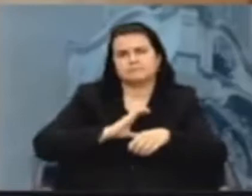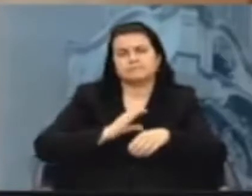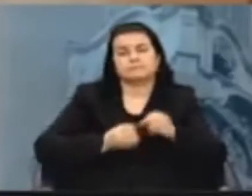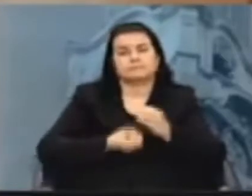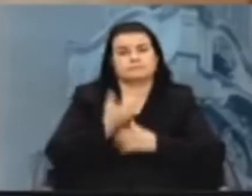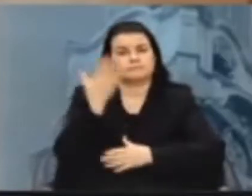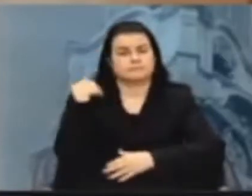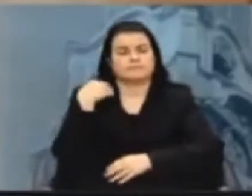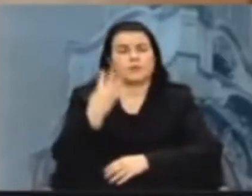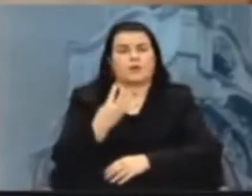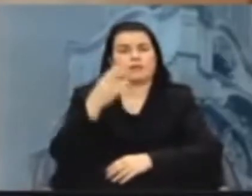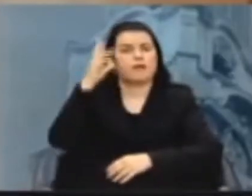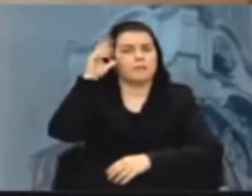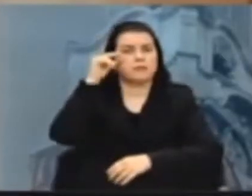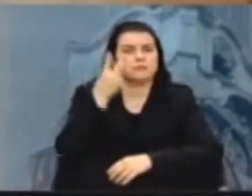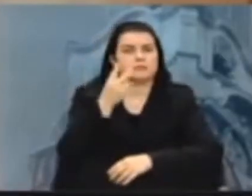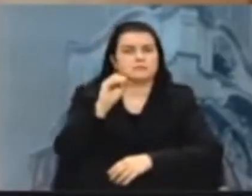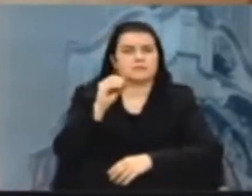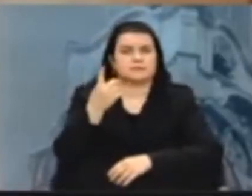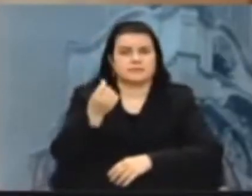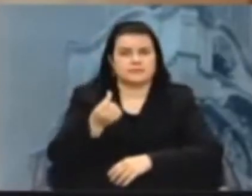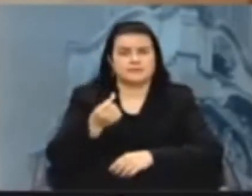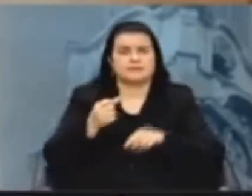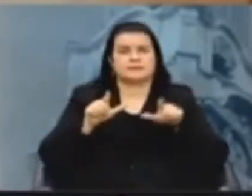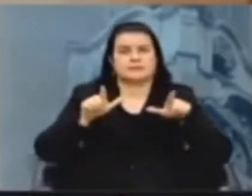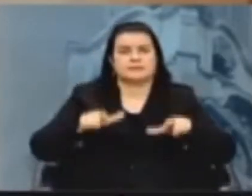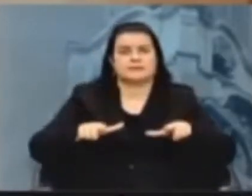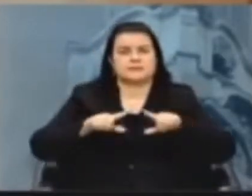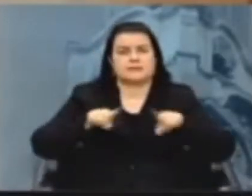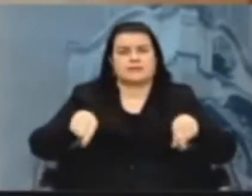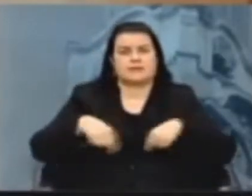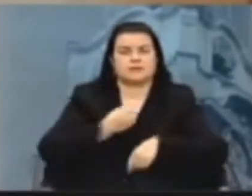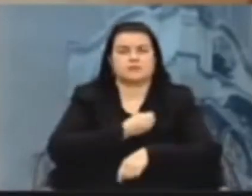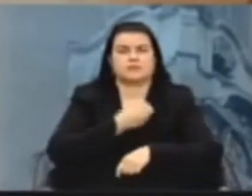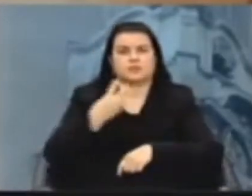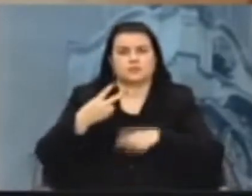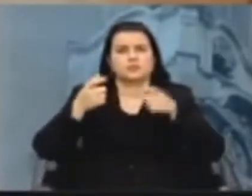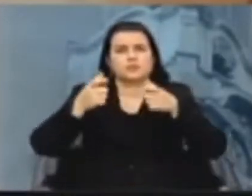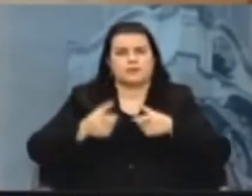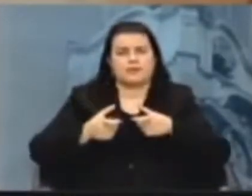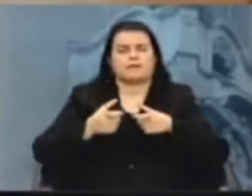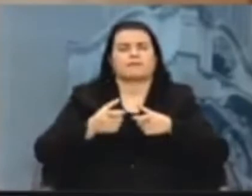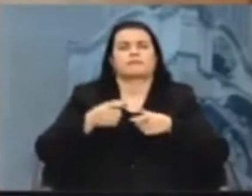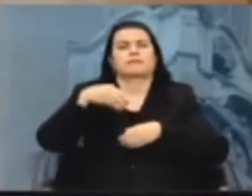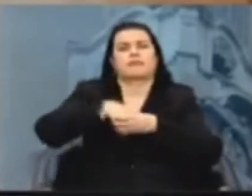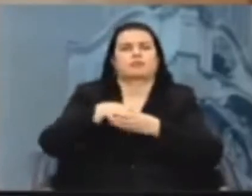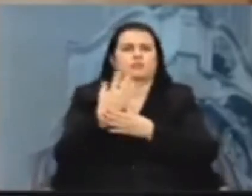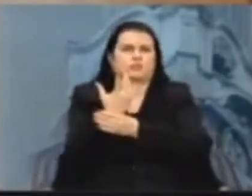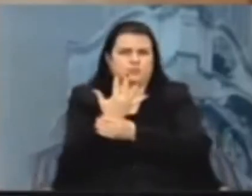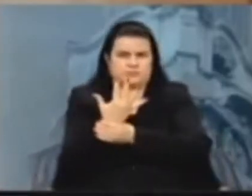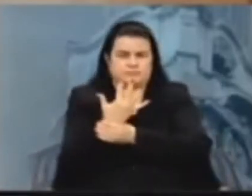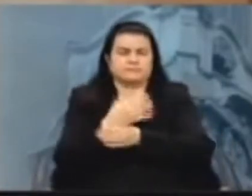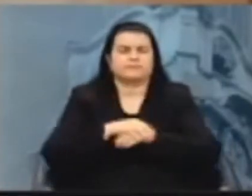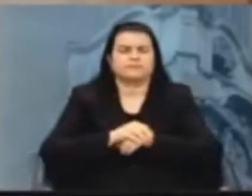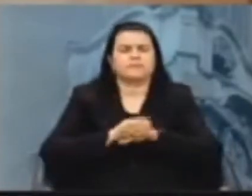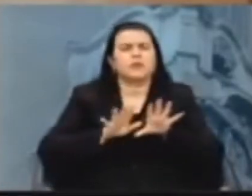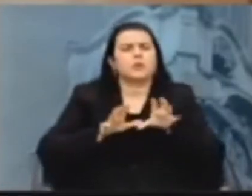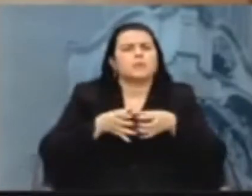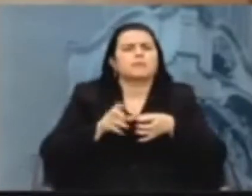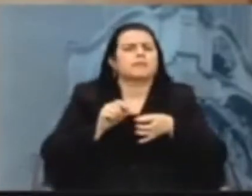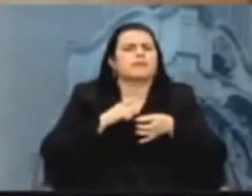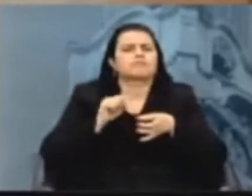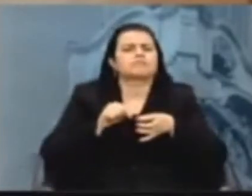4 de abril de 2016, no Salão número 2 de Atos da Universidade Federal do Rio Grande do Sul. Esse comitê